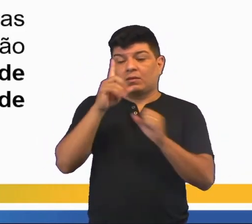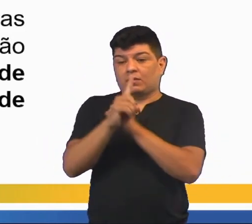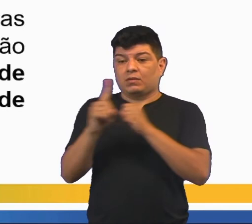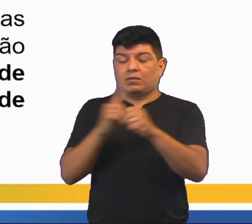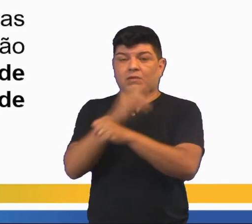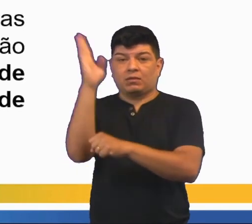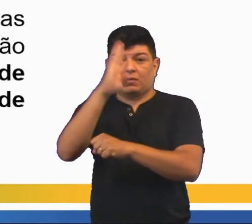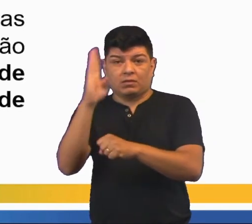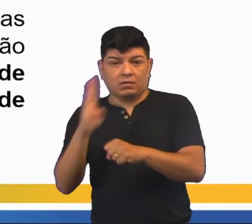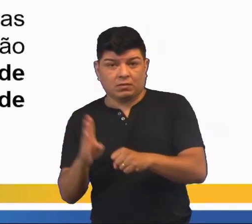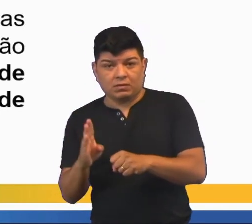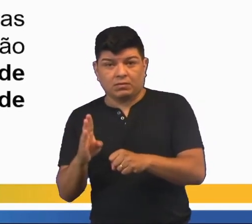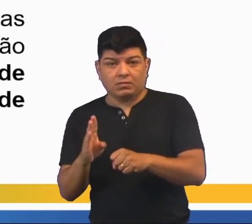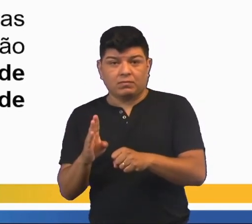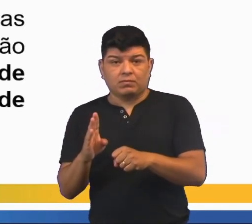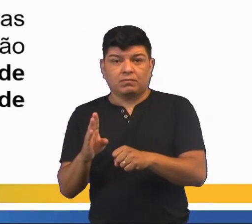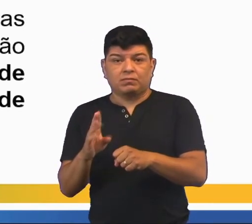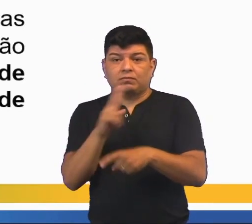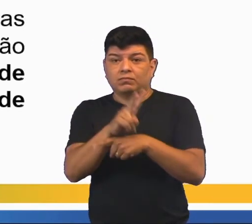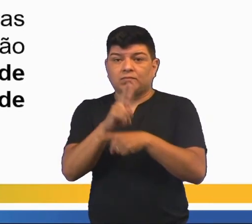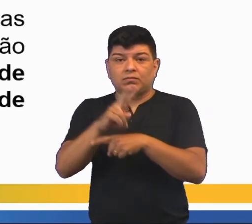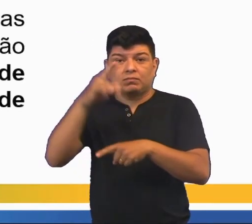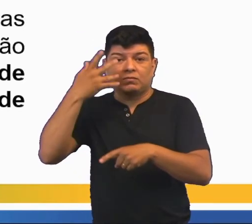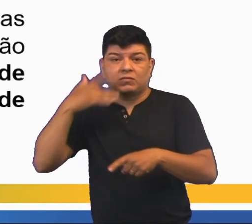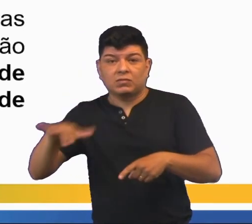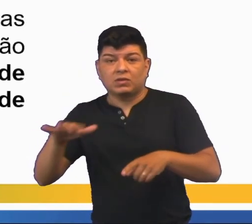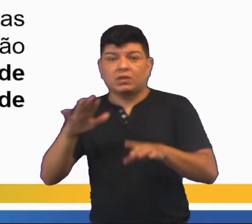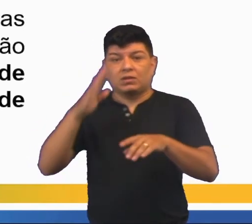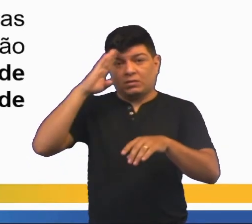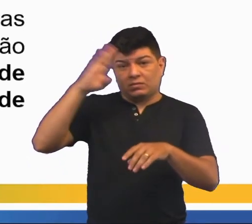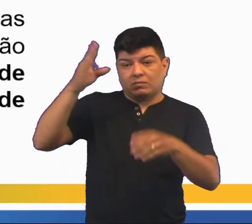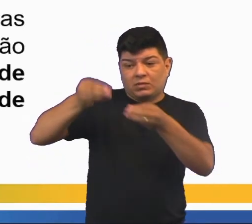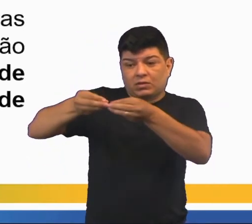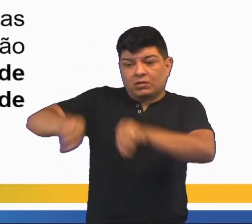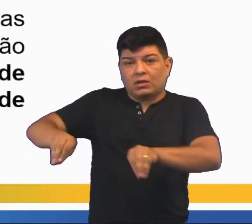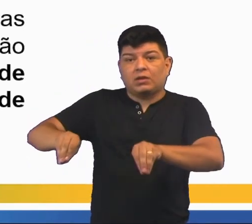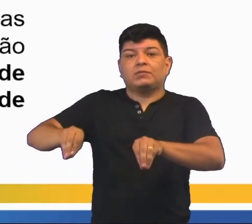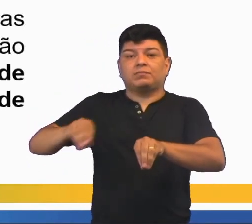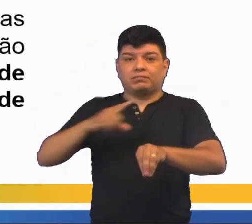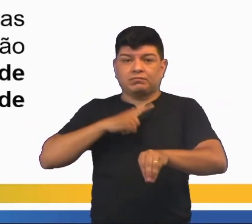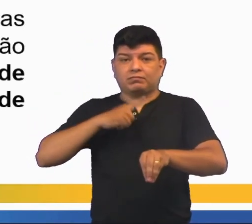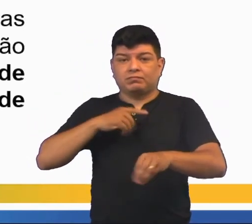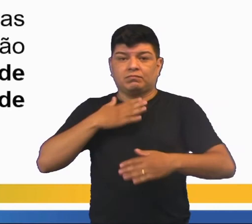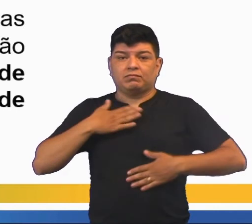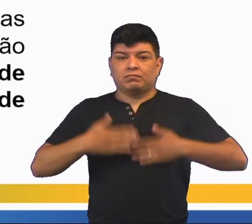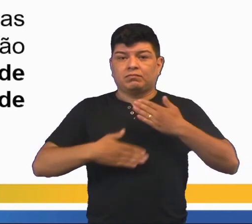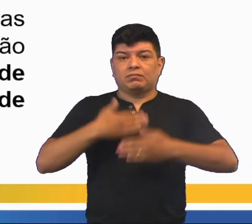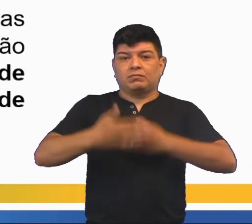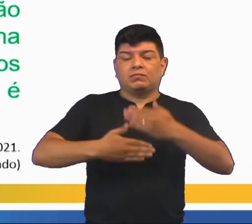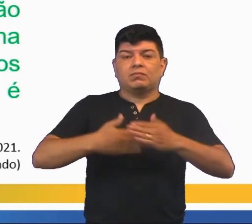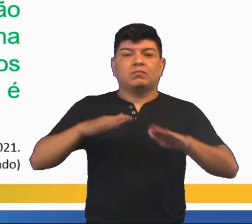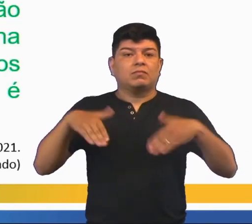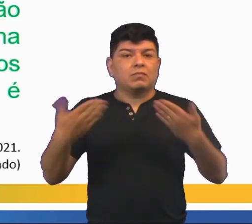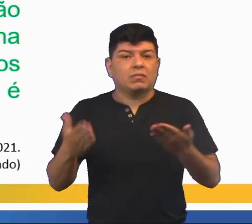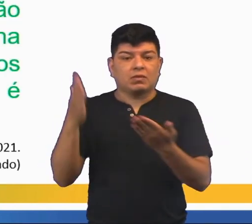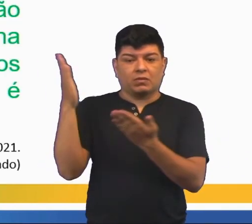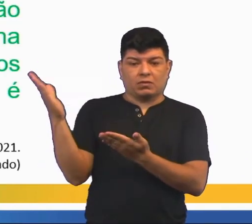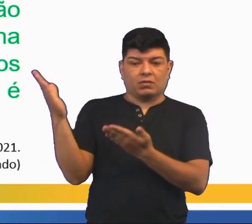Sociedade Brasileira de Pediatria, as principais consequências da puberdade precoce